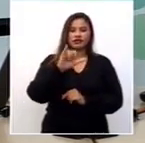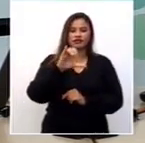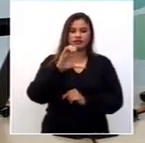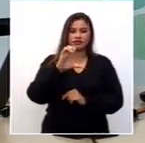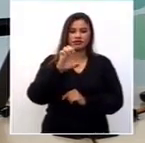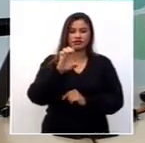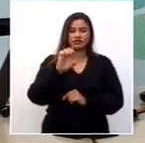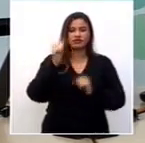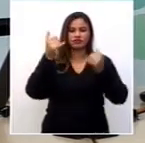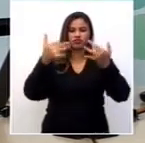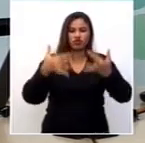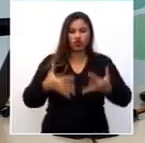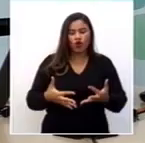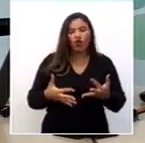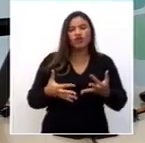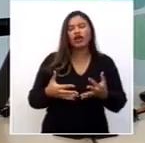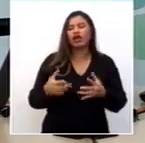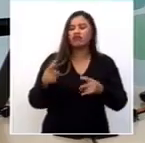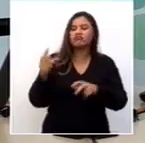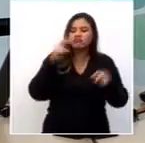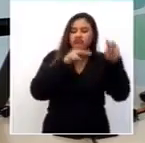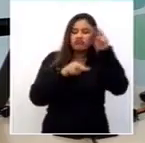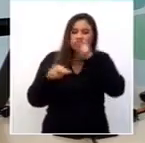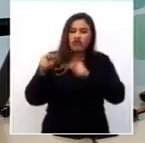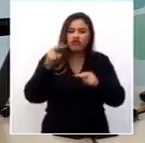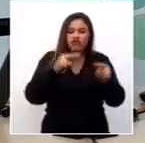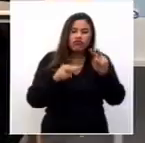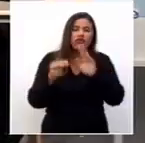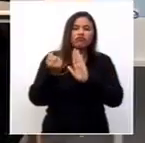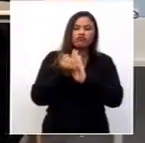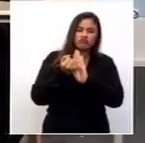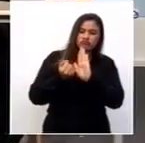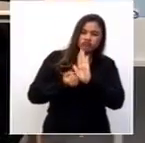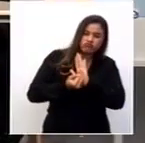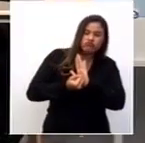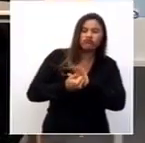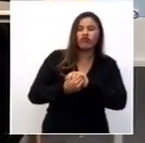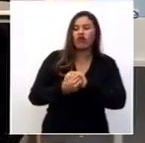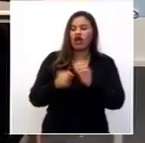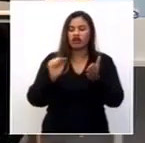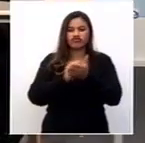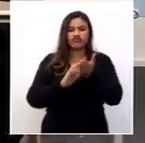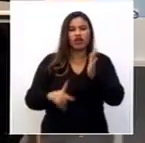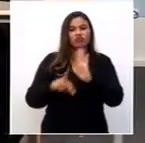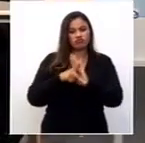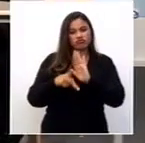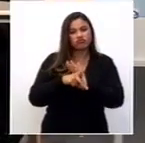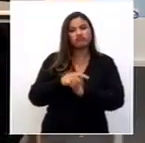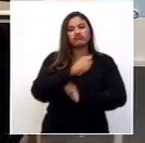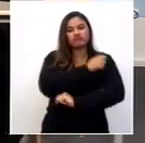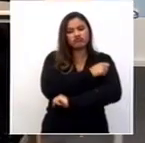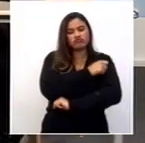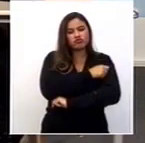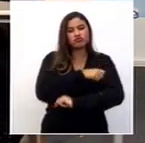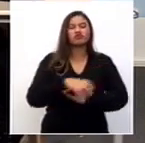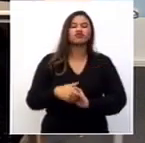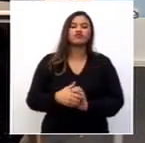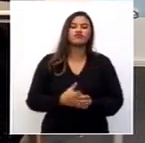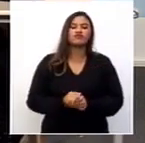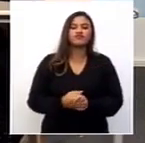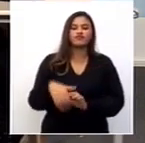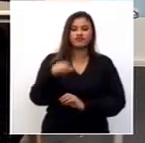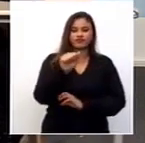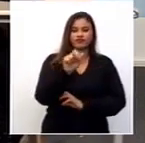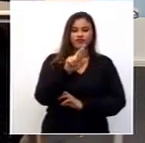observando e registrando essas atividades que os alunos realizam. A professora Ariane falou de instrumentos e